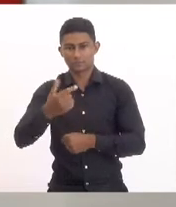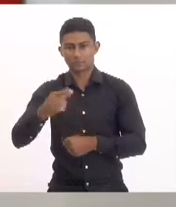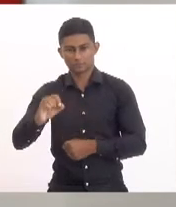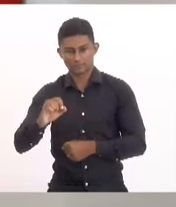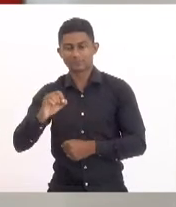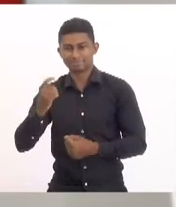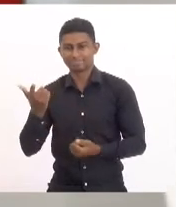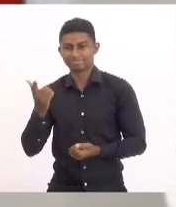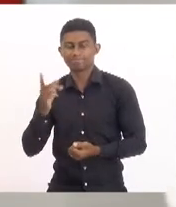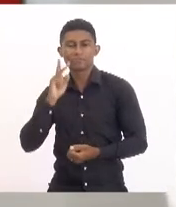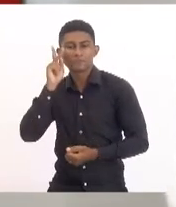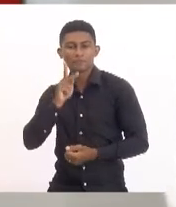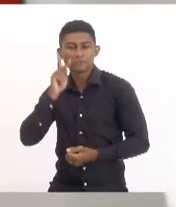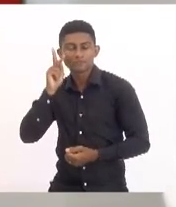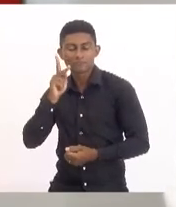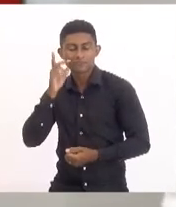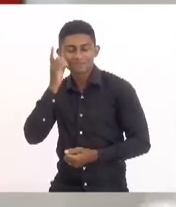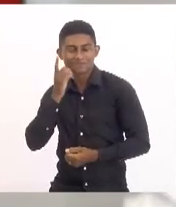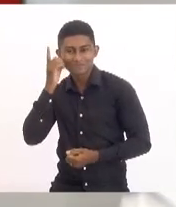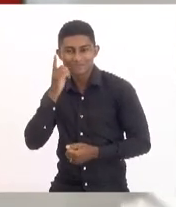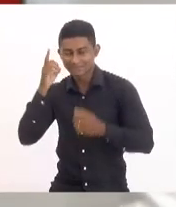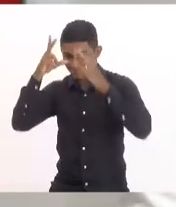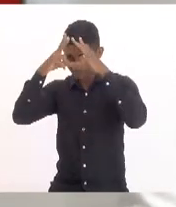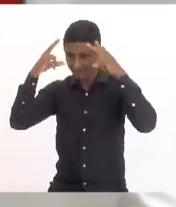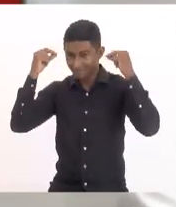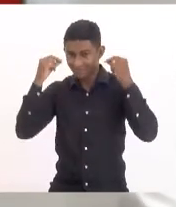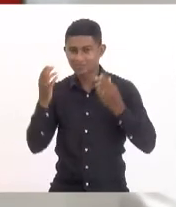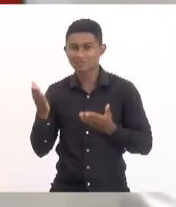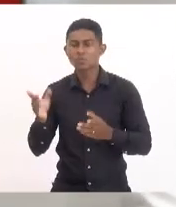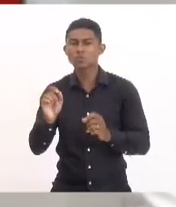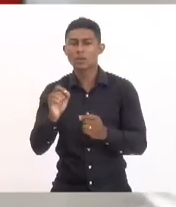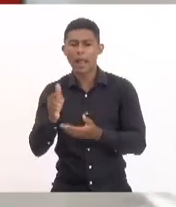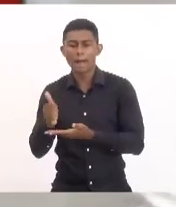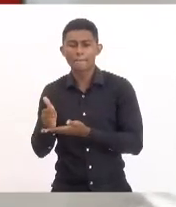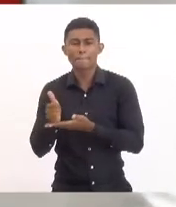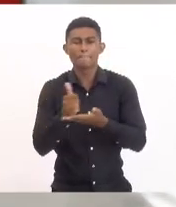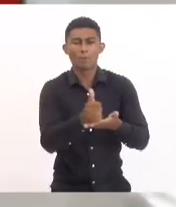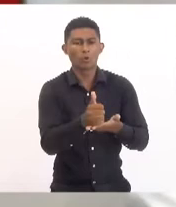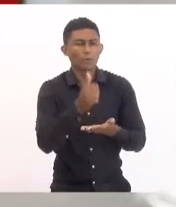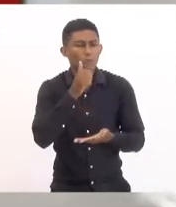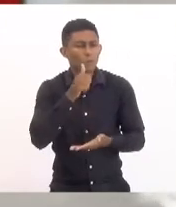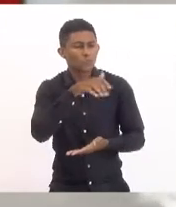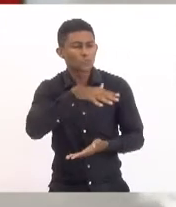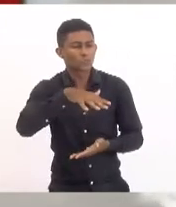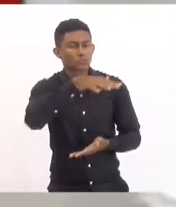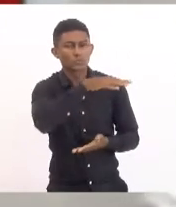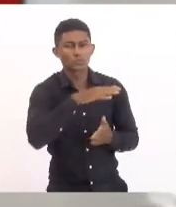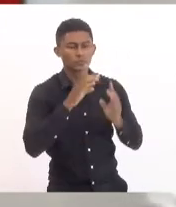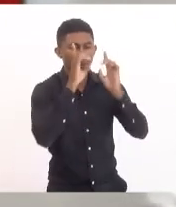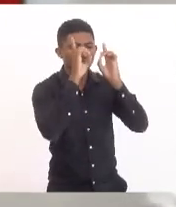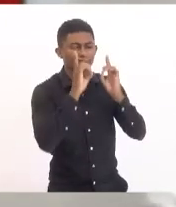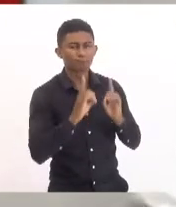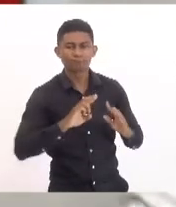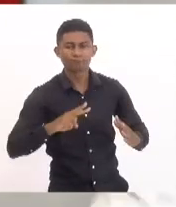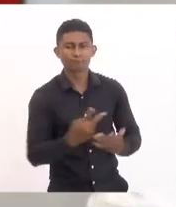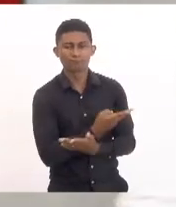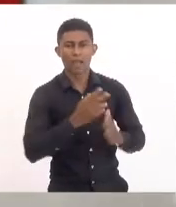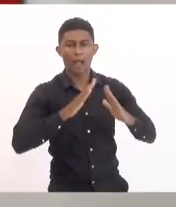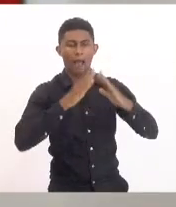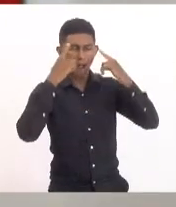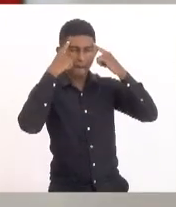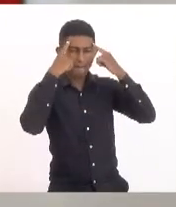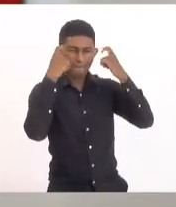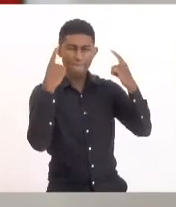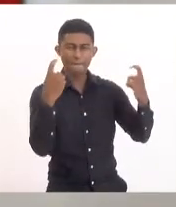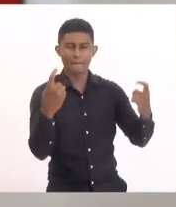enfermeira Rejane, que institui a Rede Estadual de Apoio à Mulher com Deficiência Vítima da Violência Doméstica, pendendo